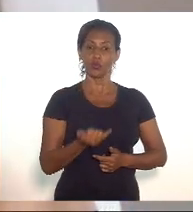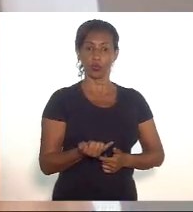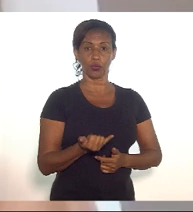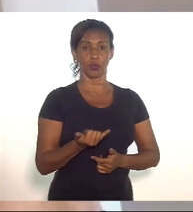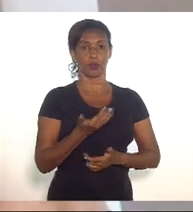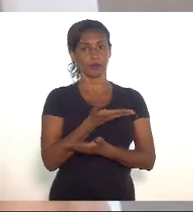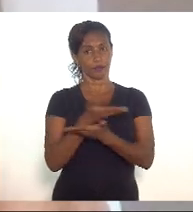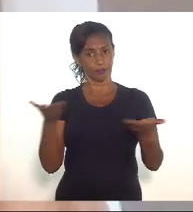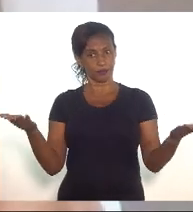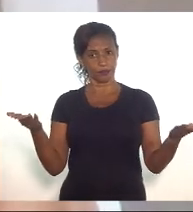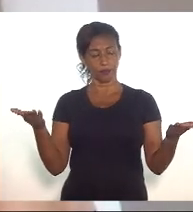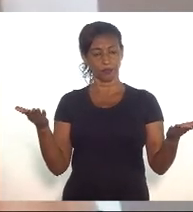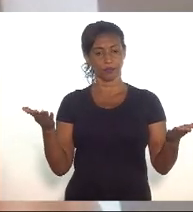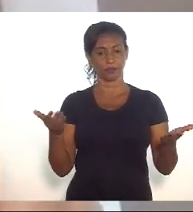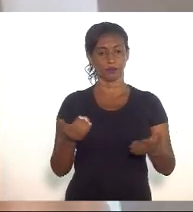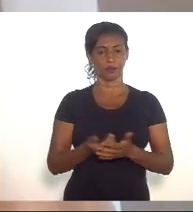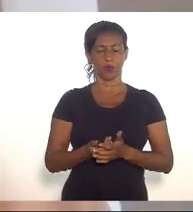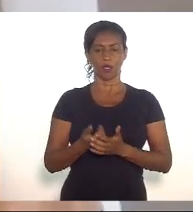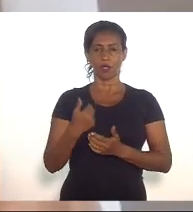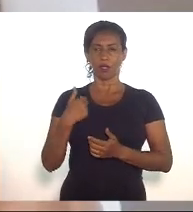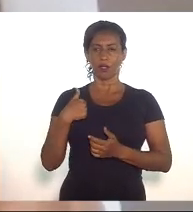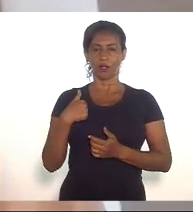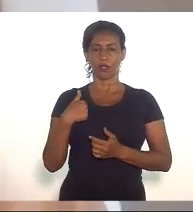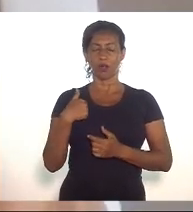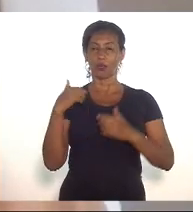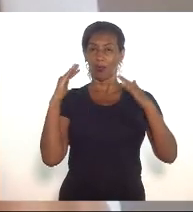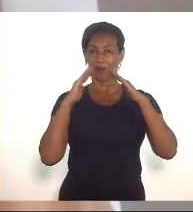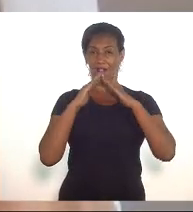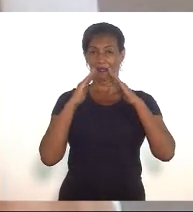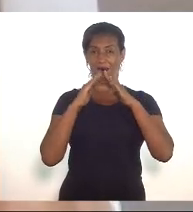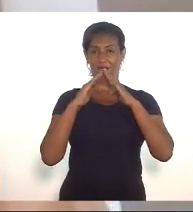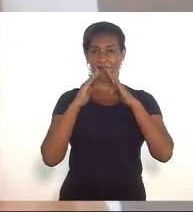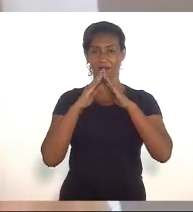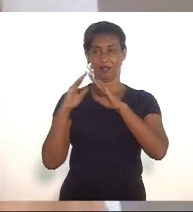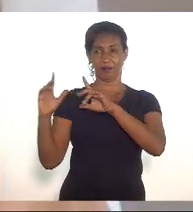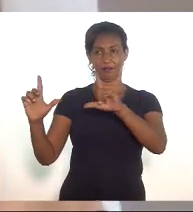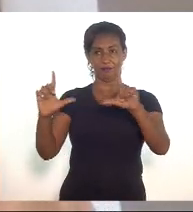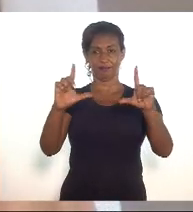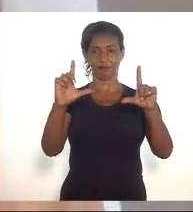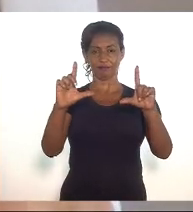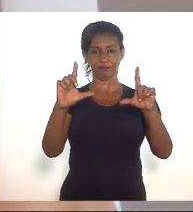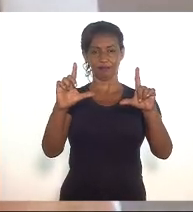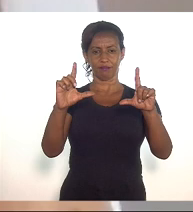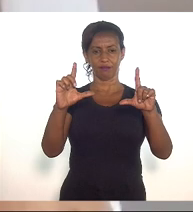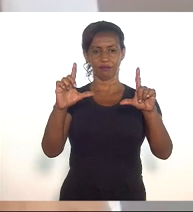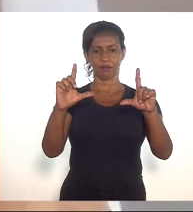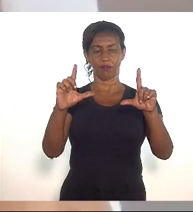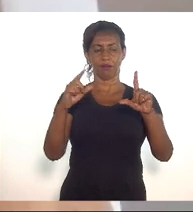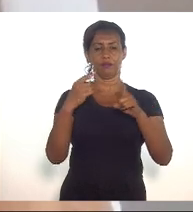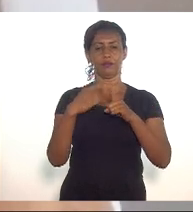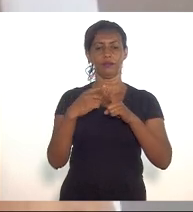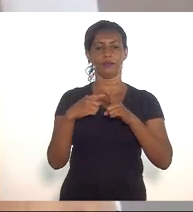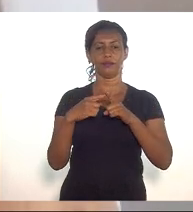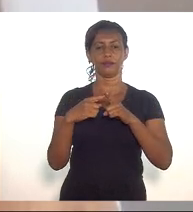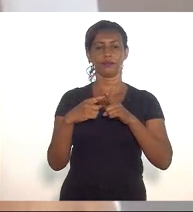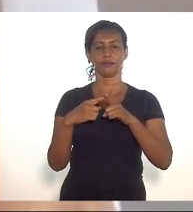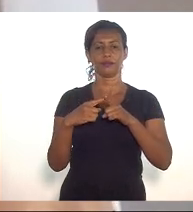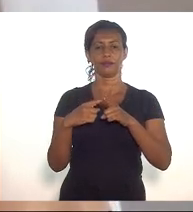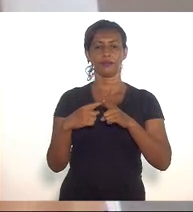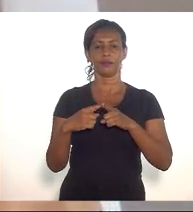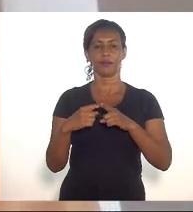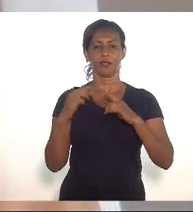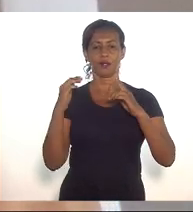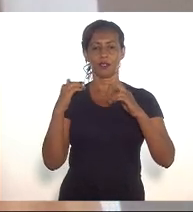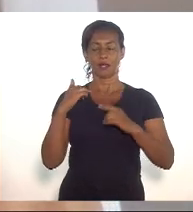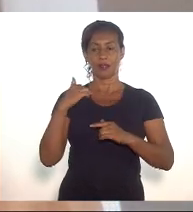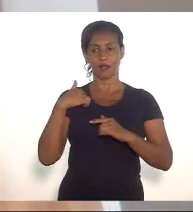senhores da infraestrutura que eu estou usando, eu estou de casa em virtude de um surto que aconteceu